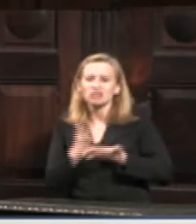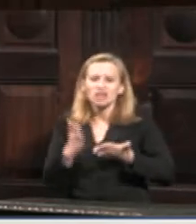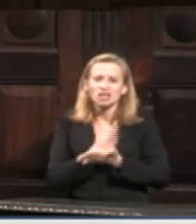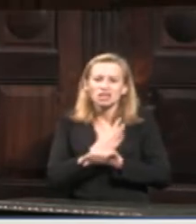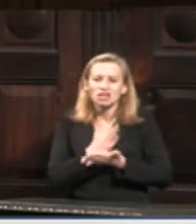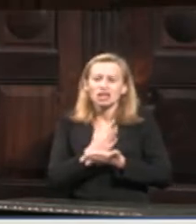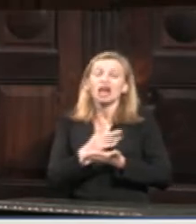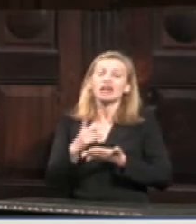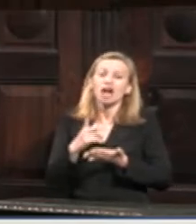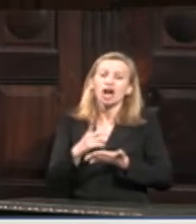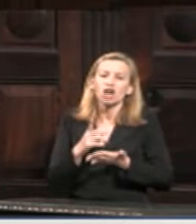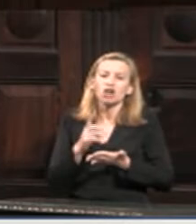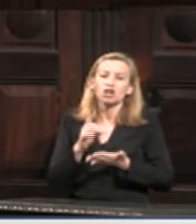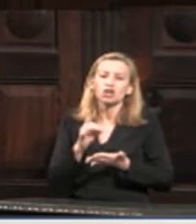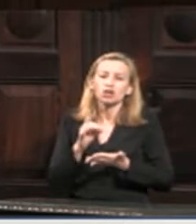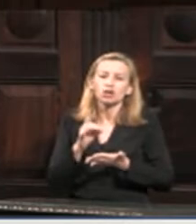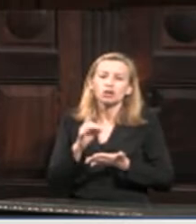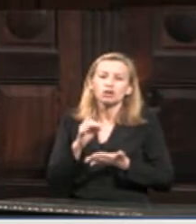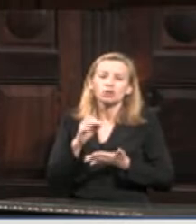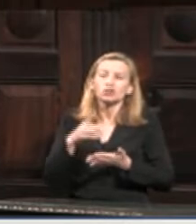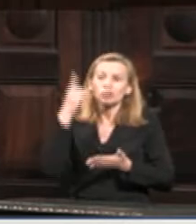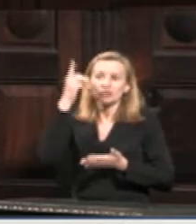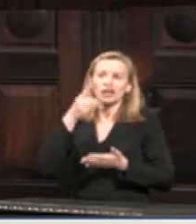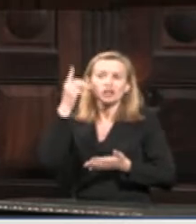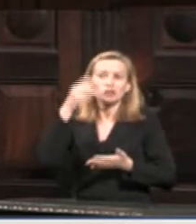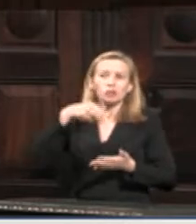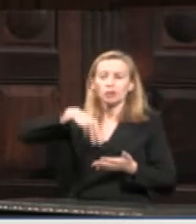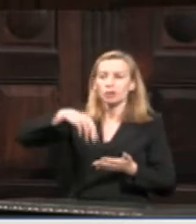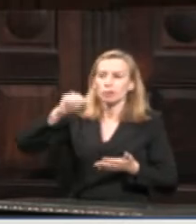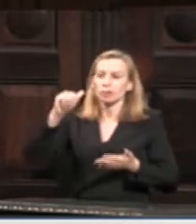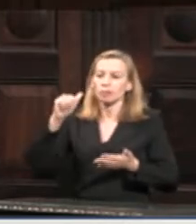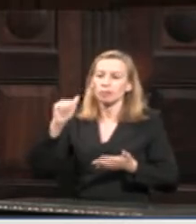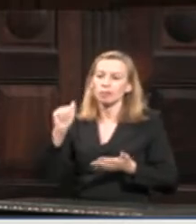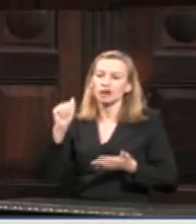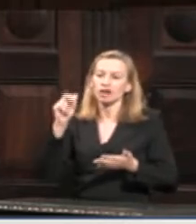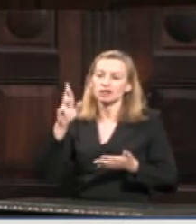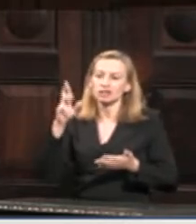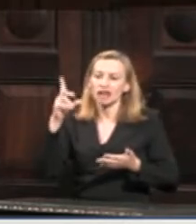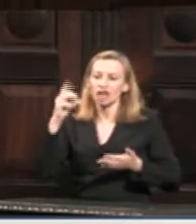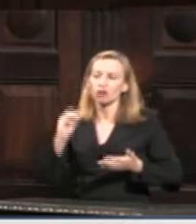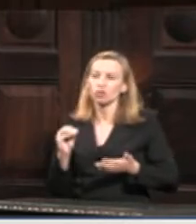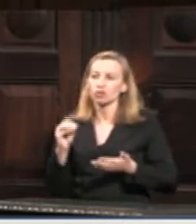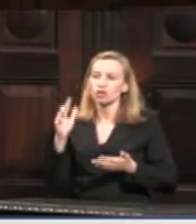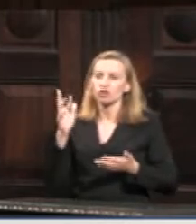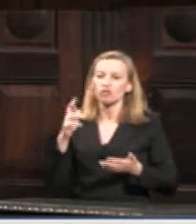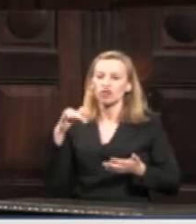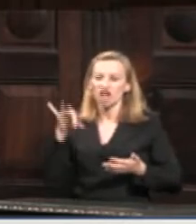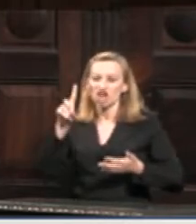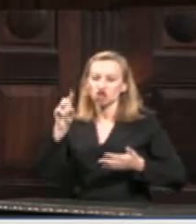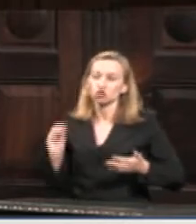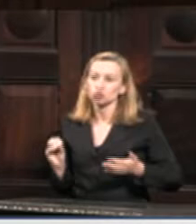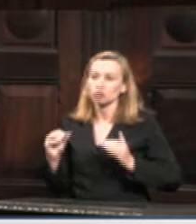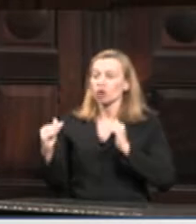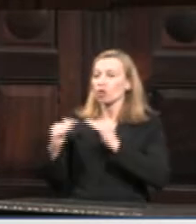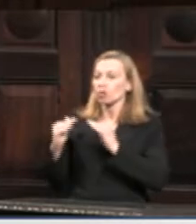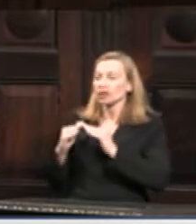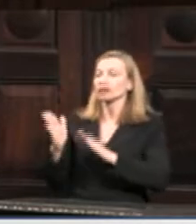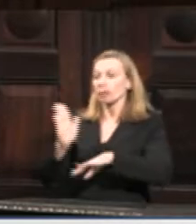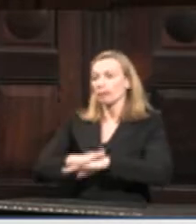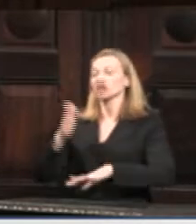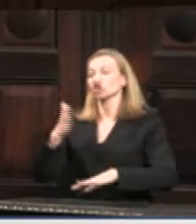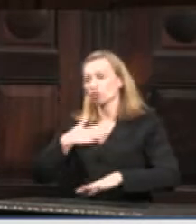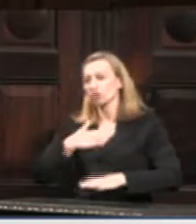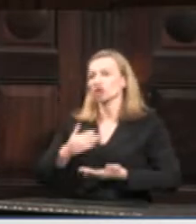Freixo. O deputado Marcelo Freixo me conhece porque sabe o trabalho que eu